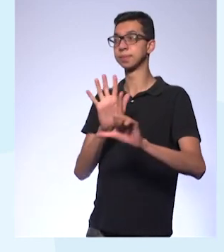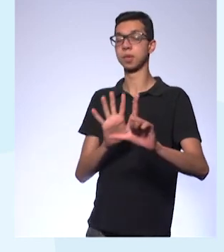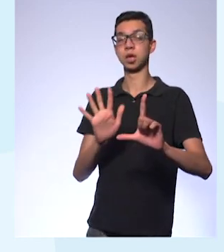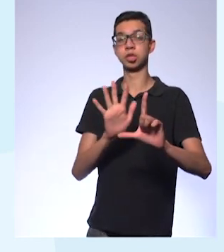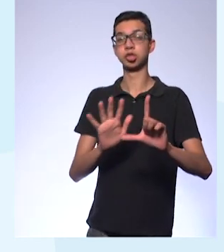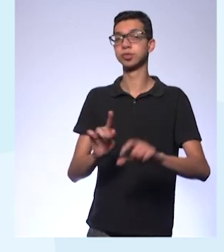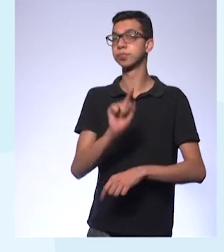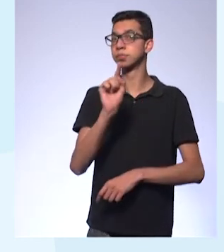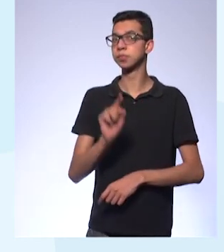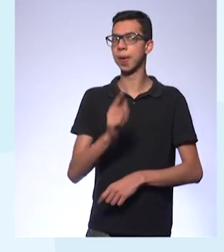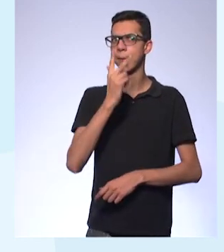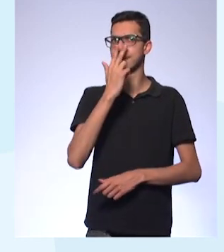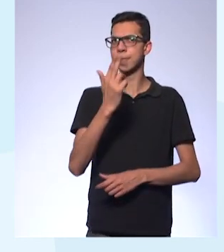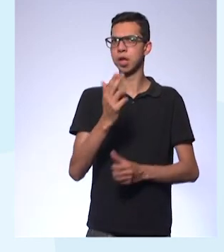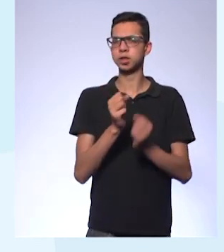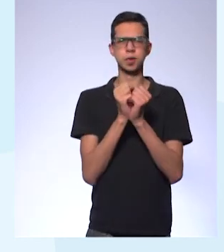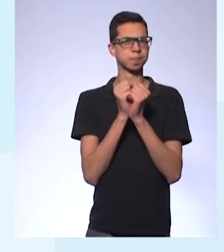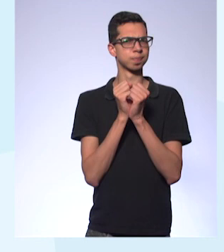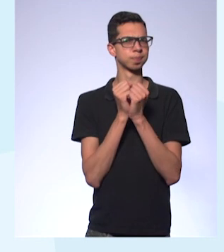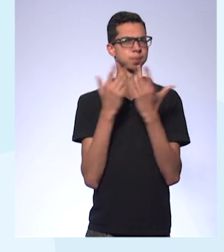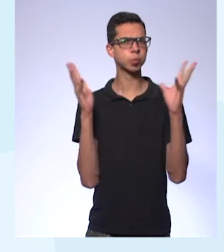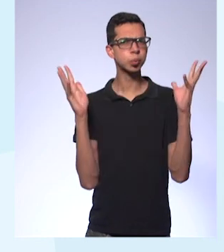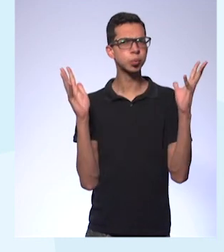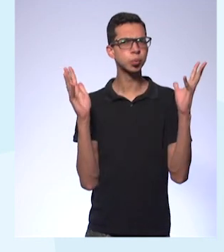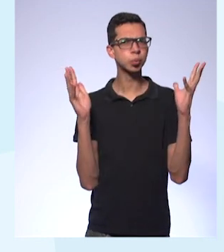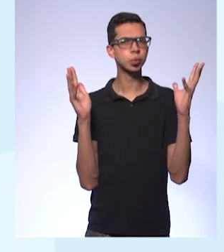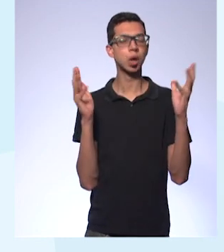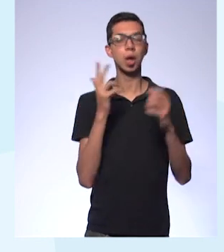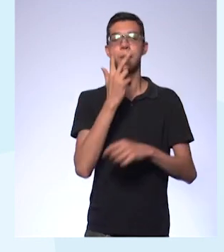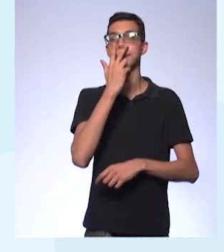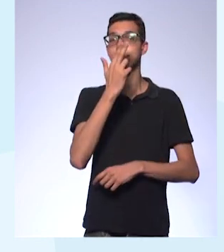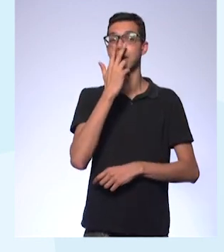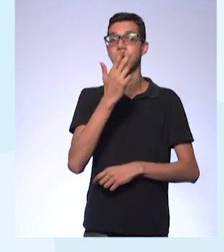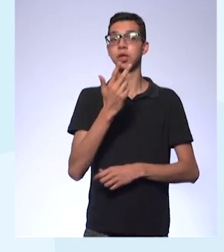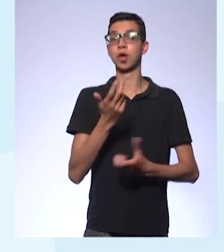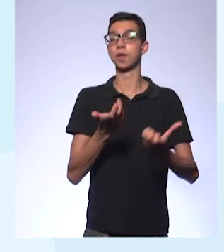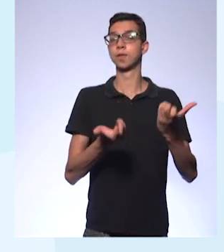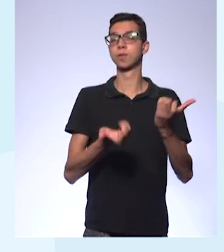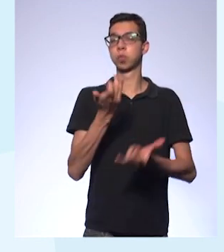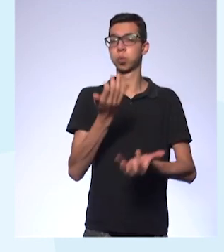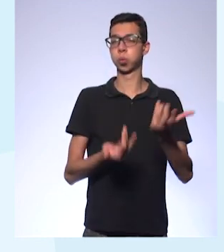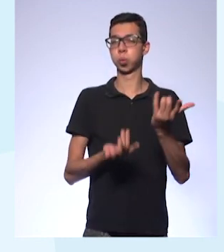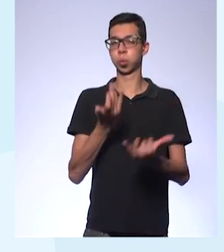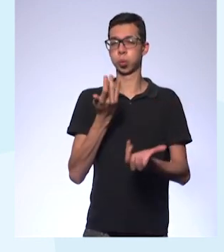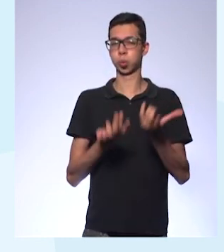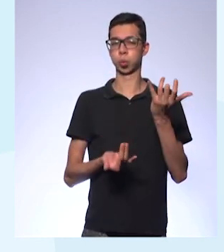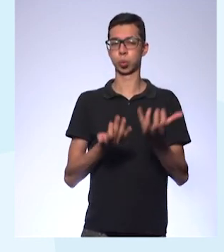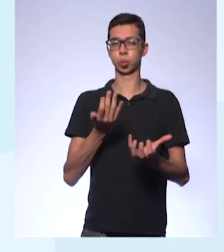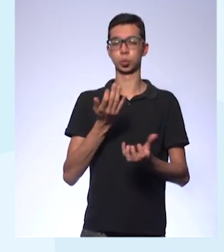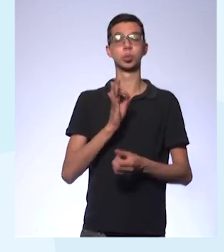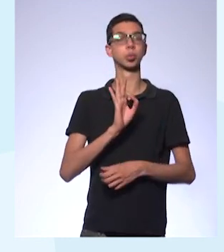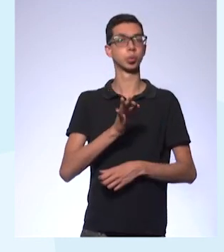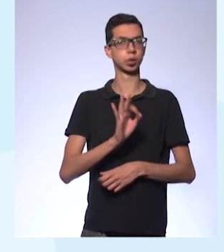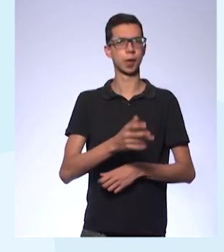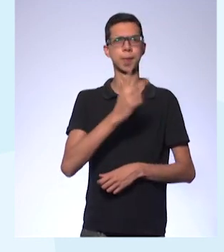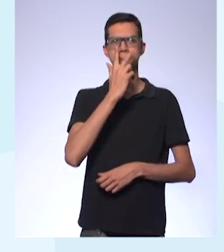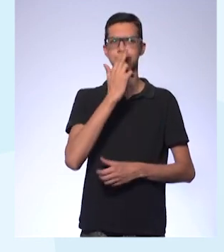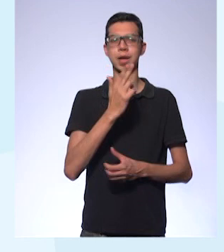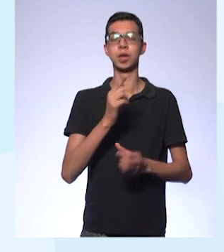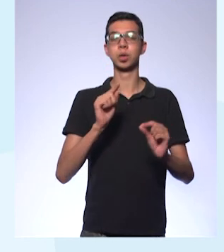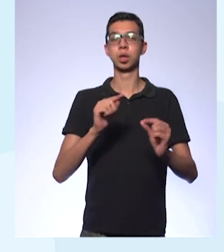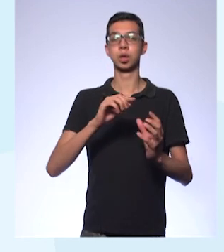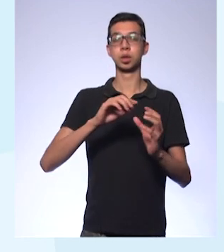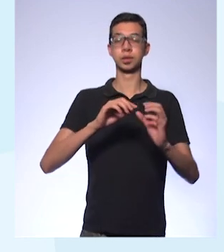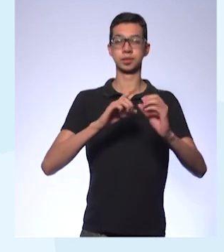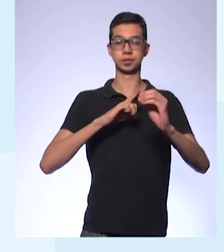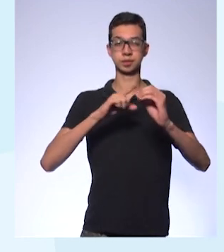Parece que é uma explosão. Parece que é uma explosão, parece que é um fogo, né? Tá pegando fogo. Parece que ele está se corroendo